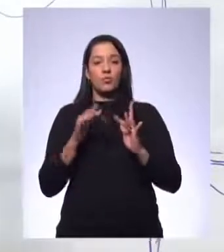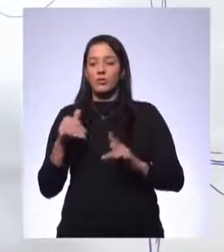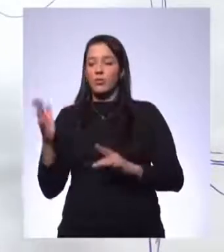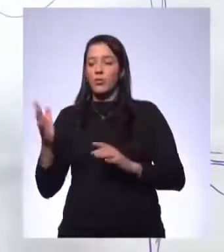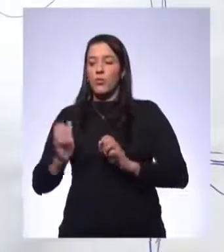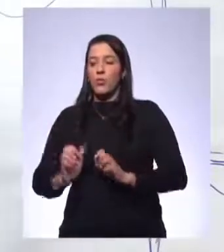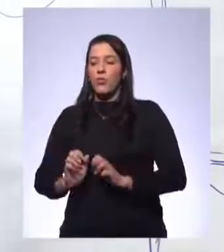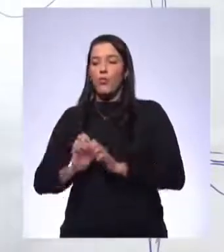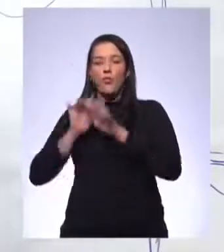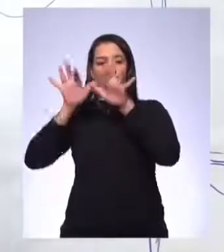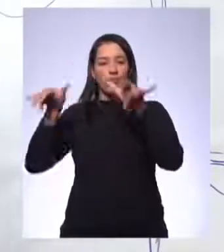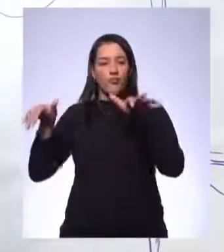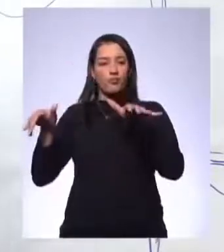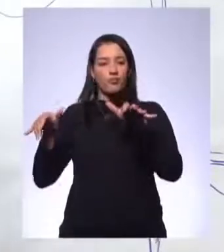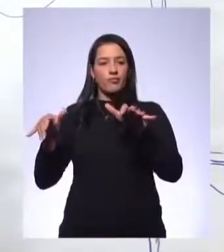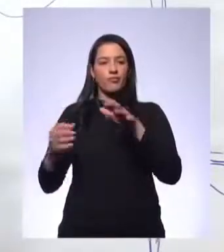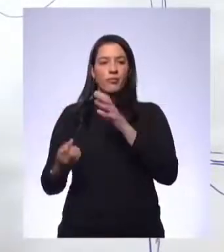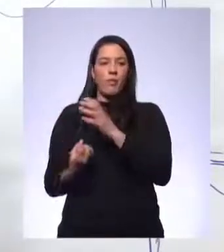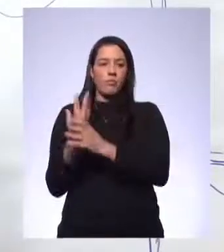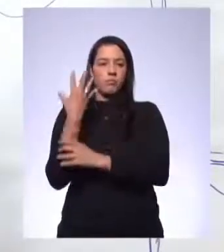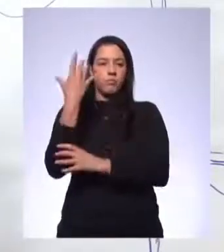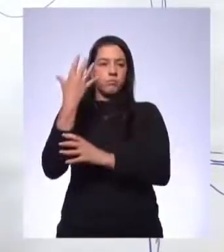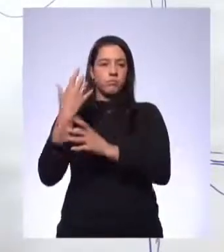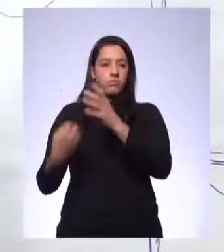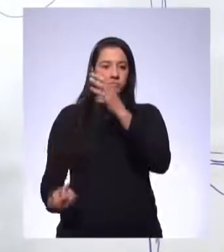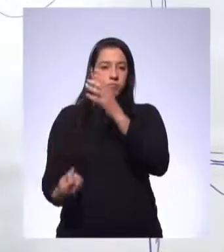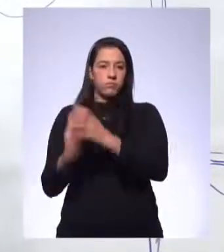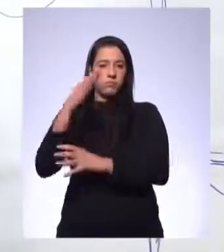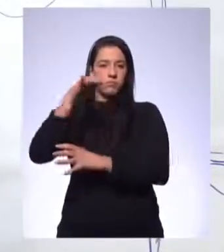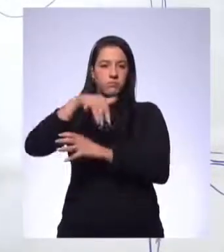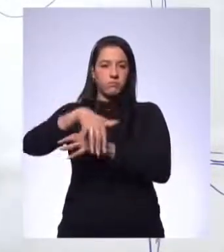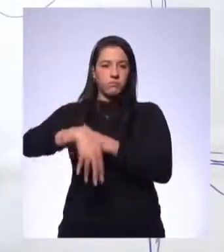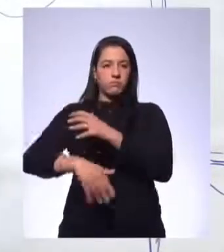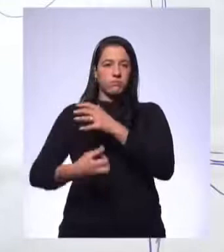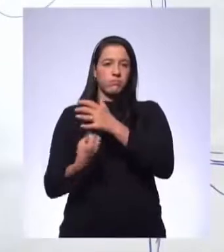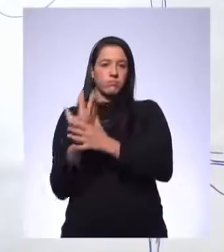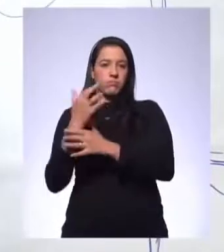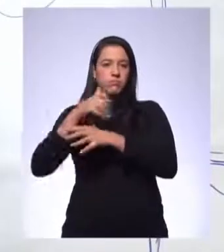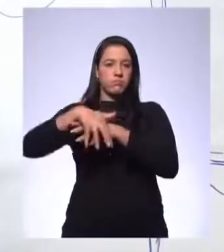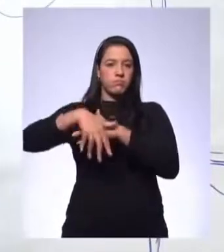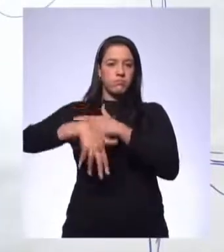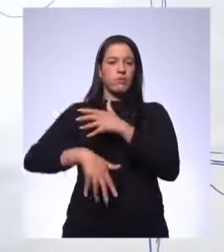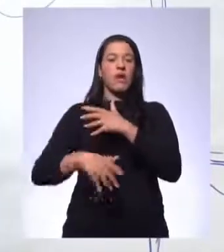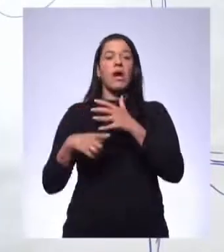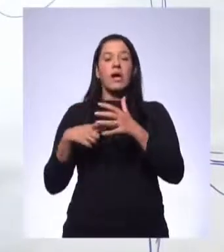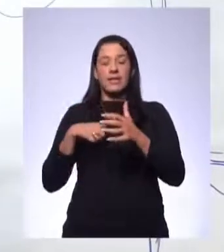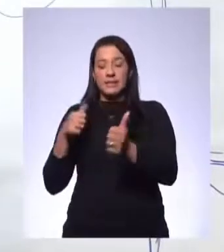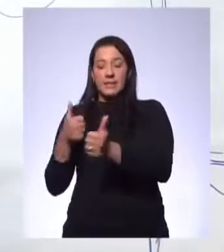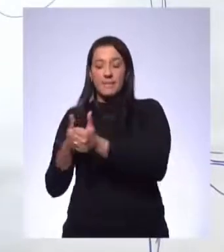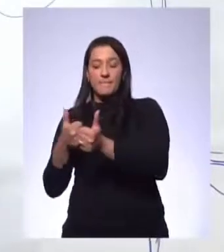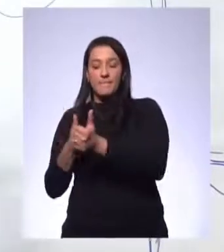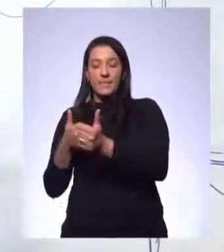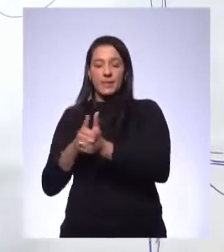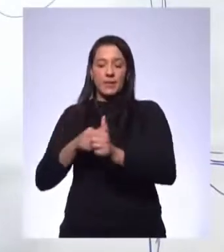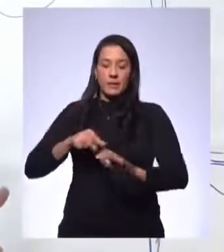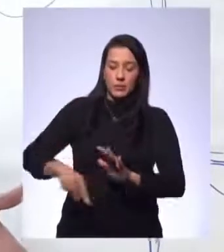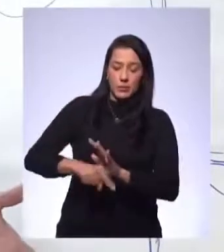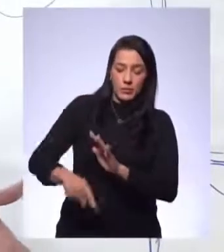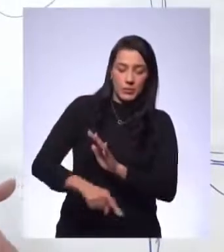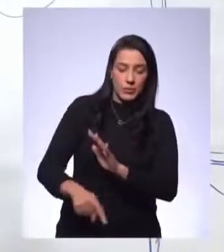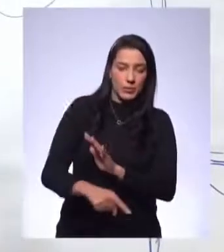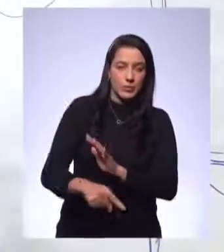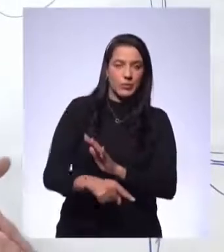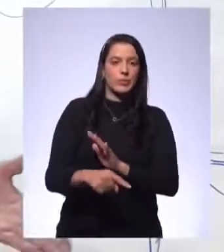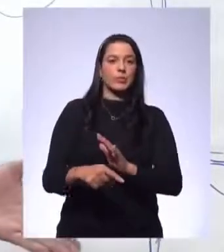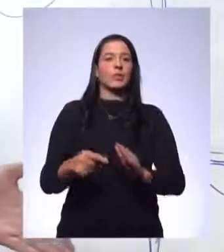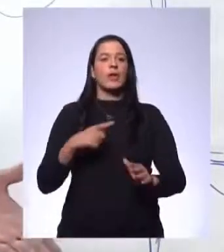A gente sabe que a temperatura da Terra ela vai aumentando à medida que você vai cavando e vai chegando perto do núcleo, ela vai